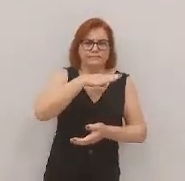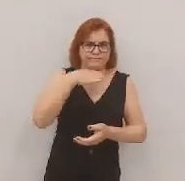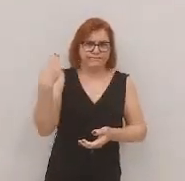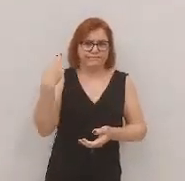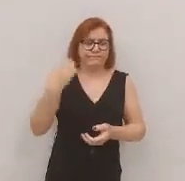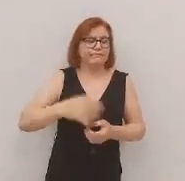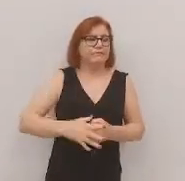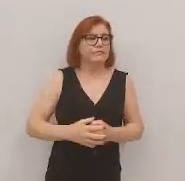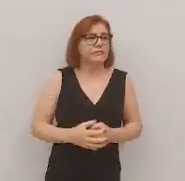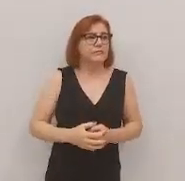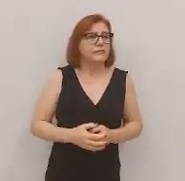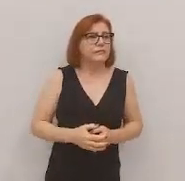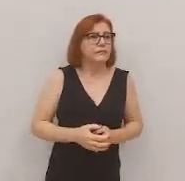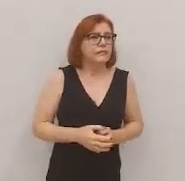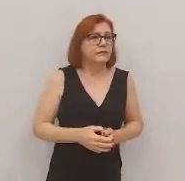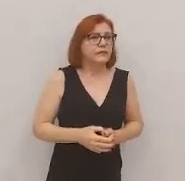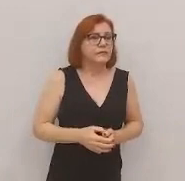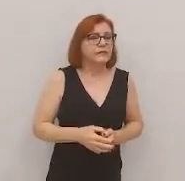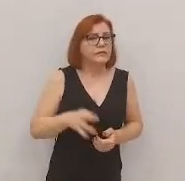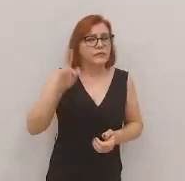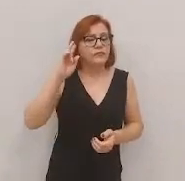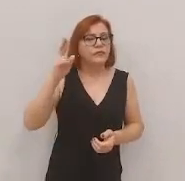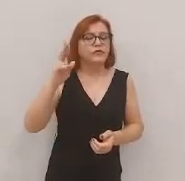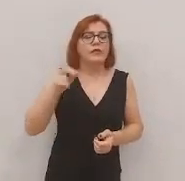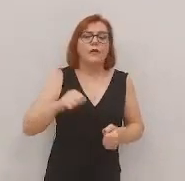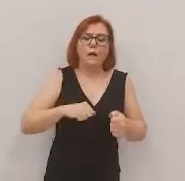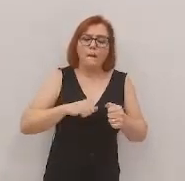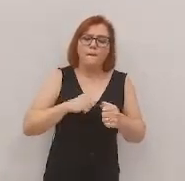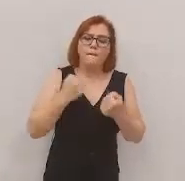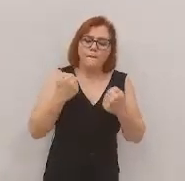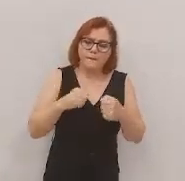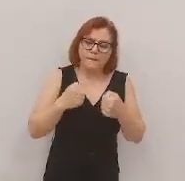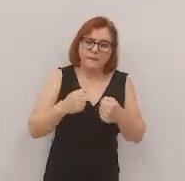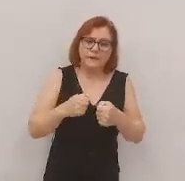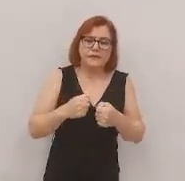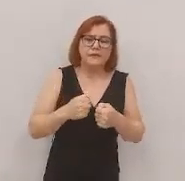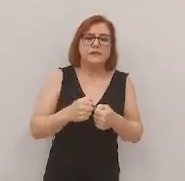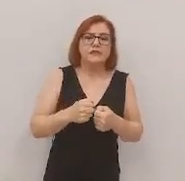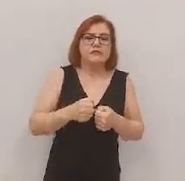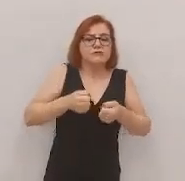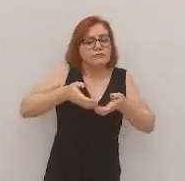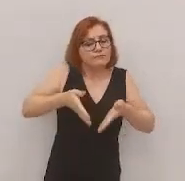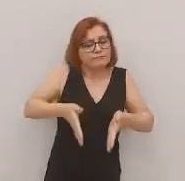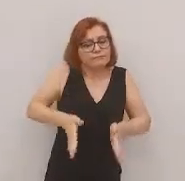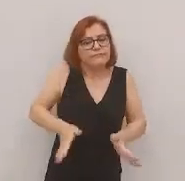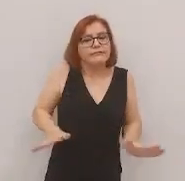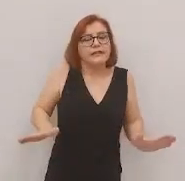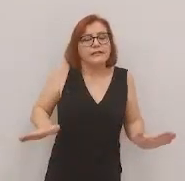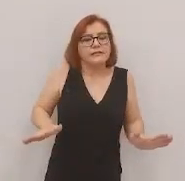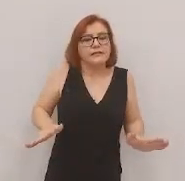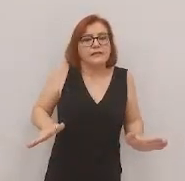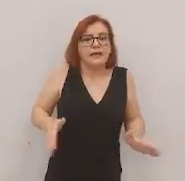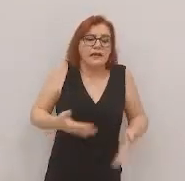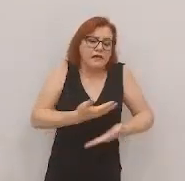Irmãos, o Senhor Jesus precisou se tornar o quê? Um bebê. Um bebê.